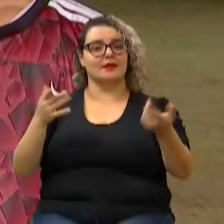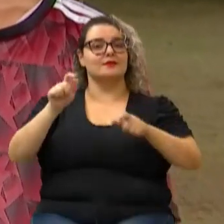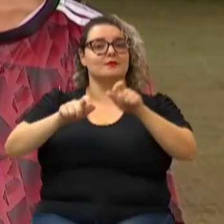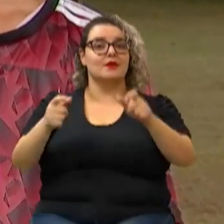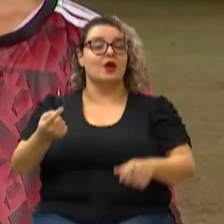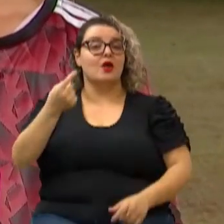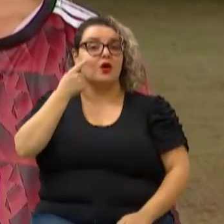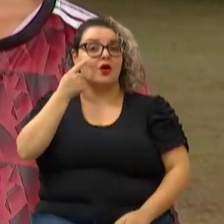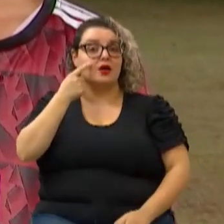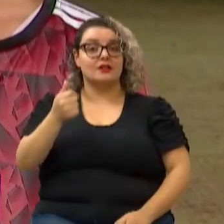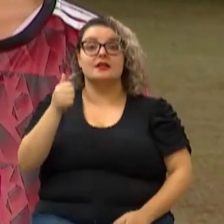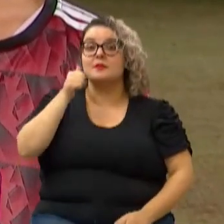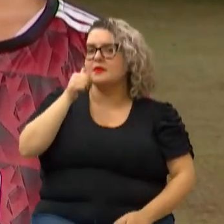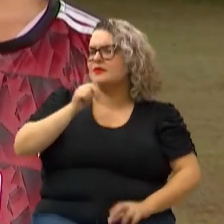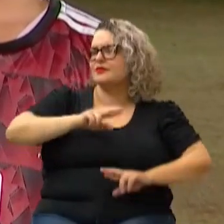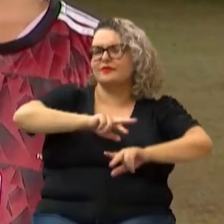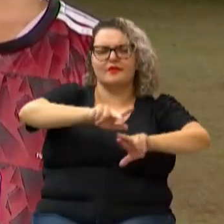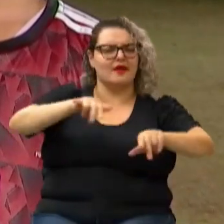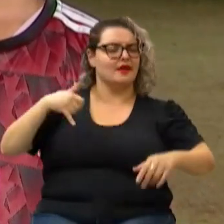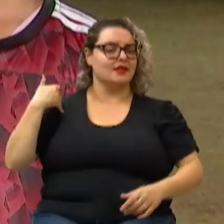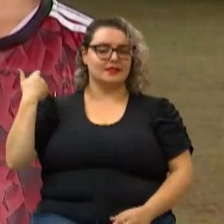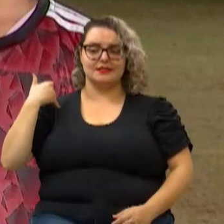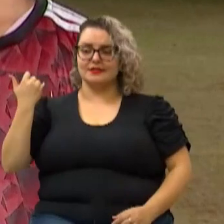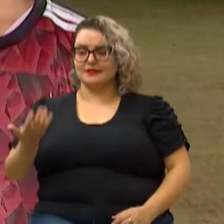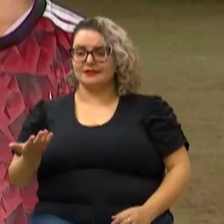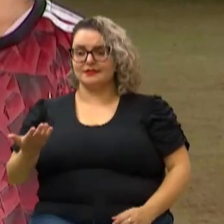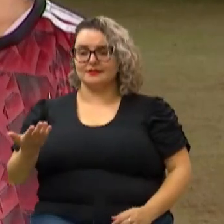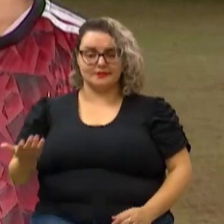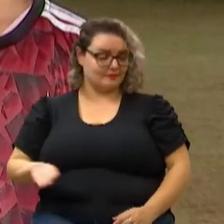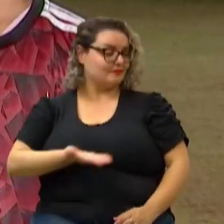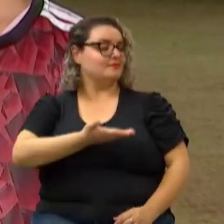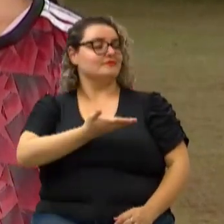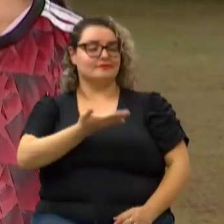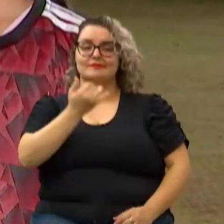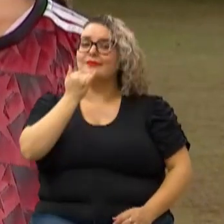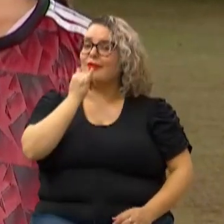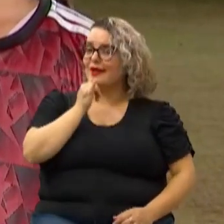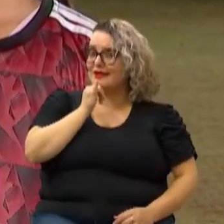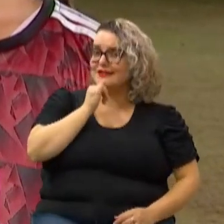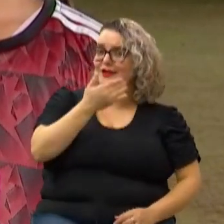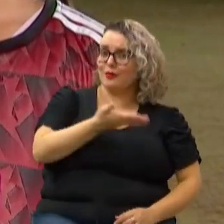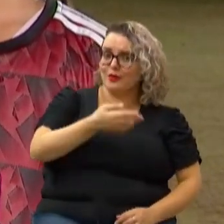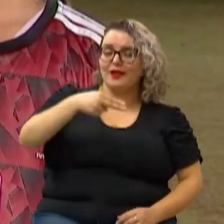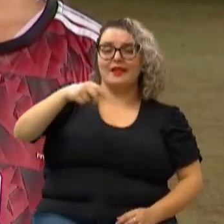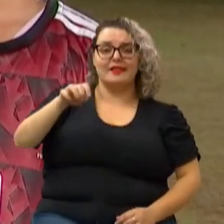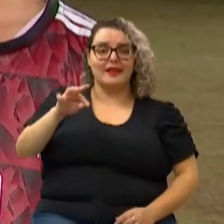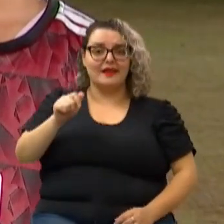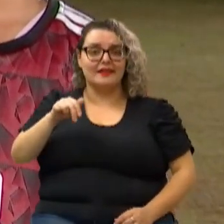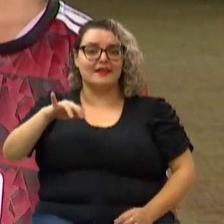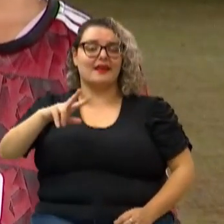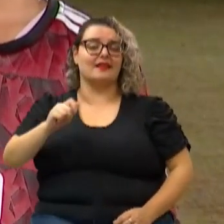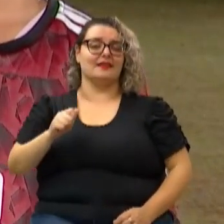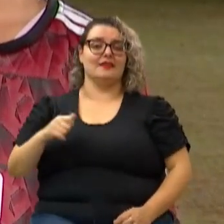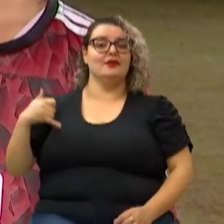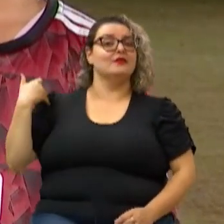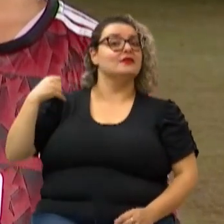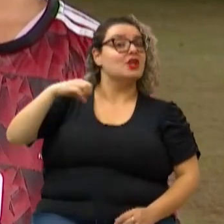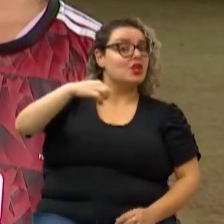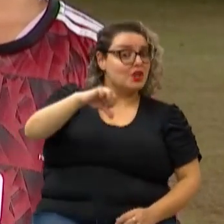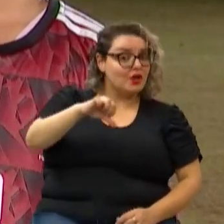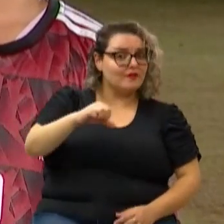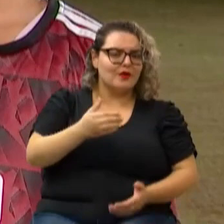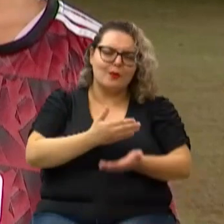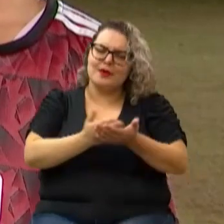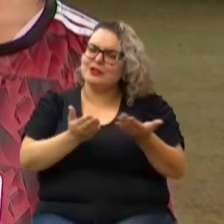É isso aí, pessoal. Olha, tem meninas de todas as idades. Por exemplo, a Natália tem 9